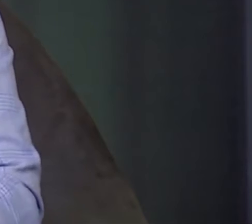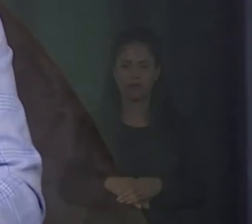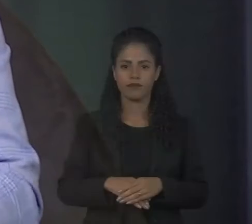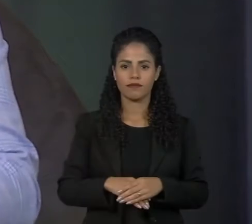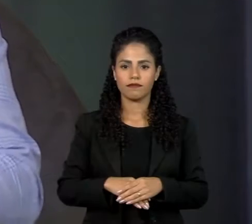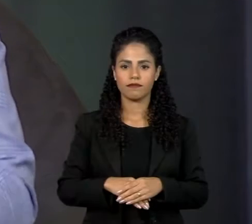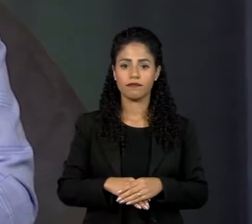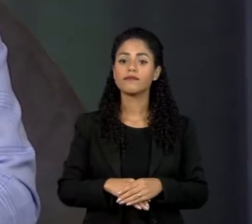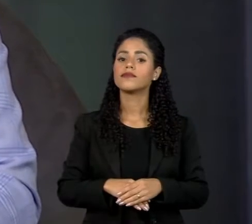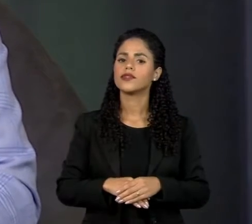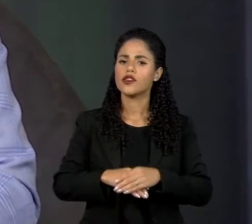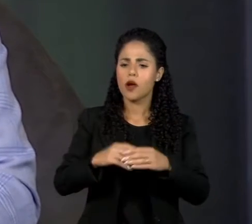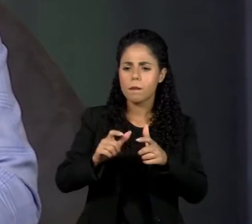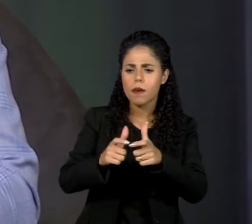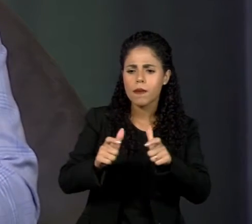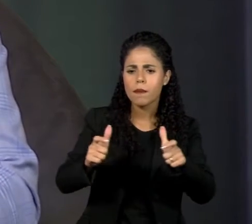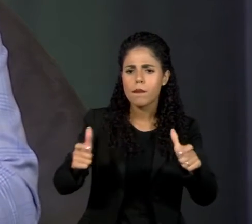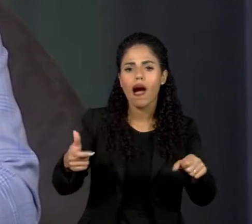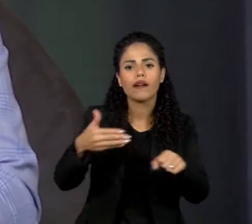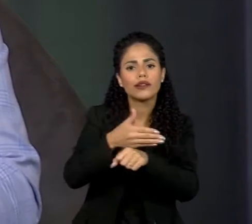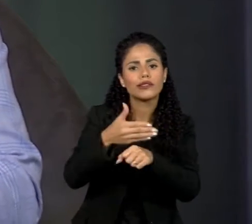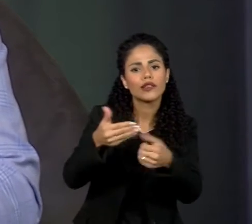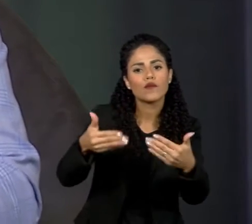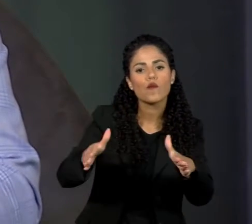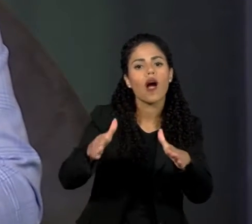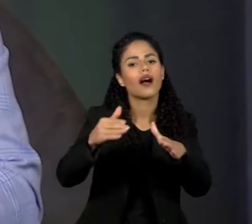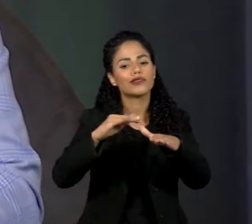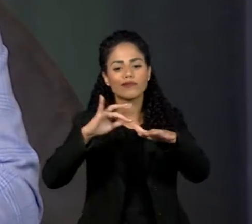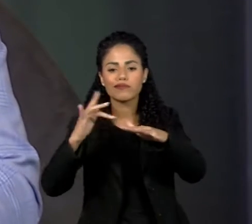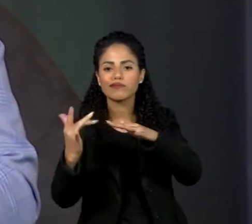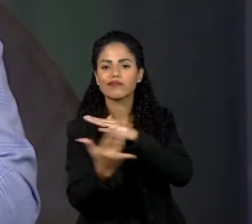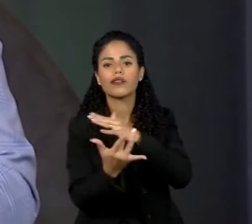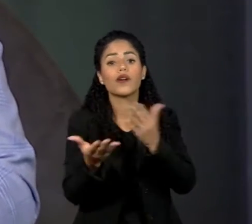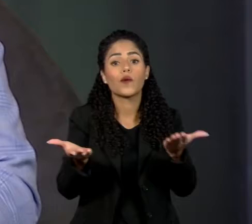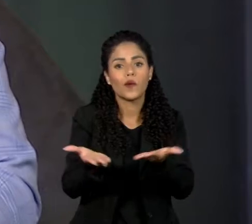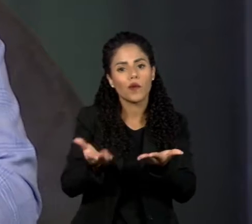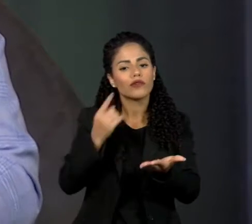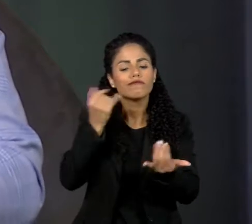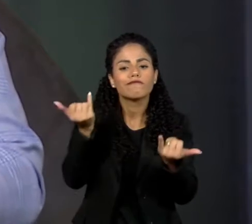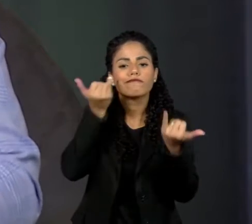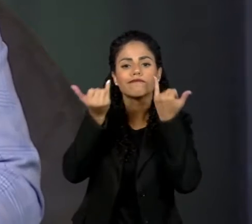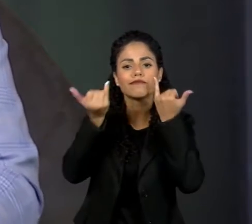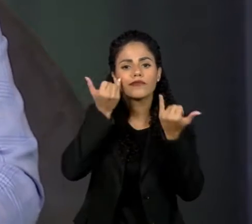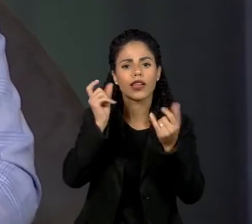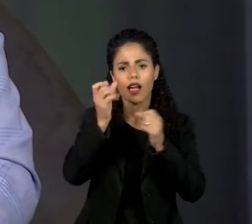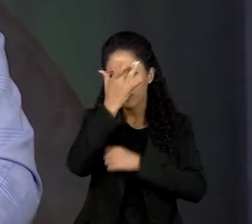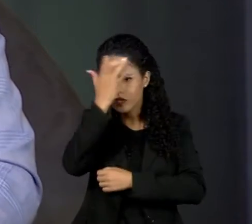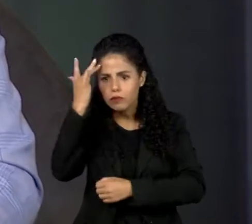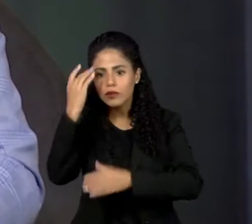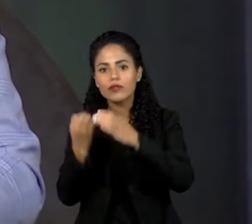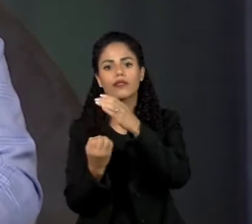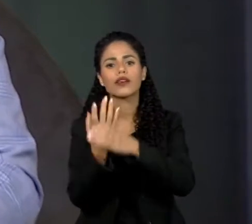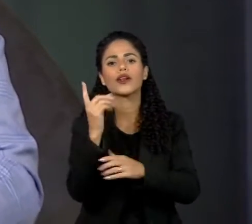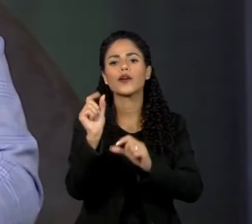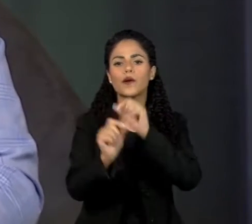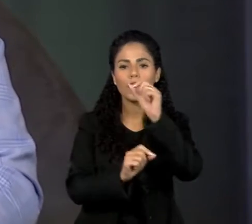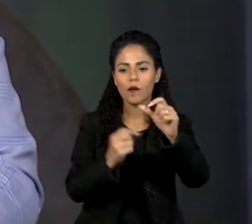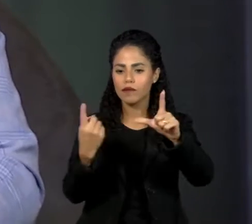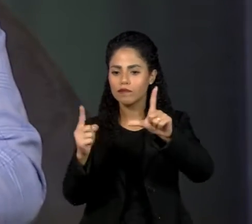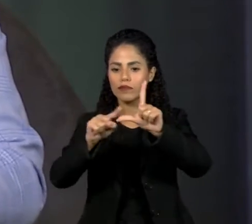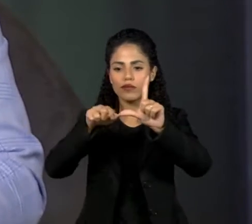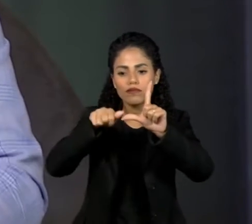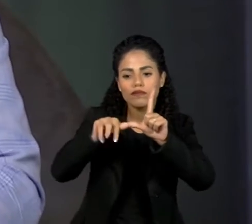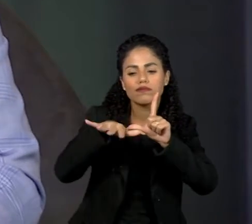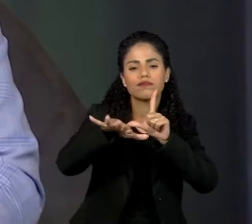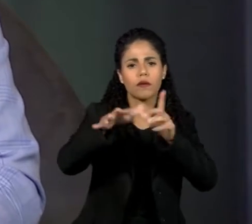Com o crescimento das redes sociais e a consequente democratização das informações, os criadores de conteúdo ganham força